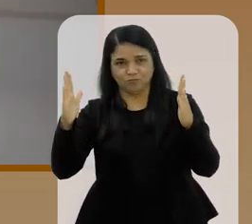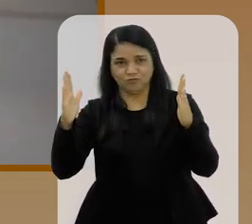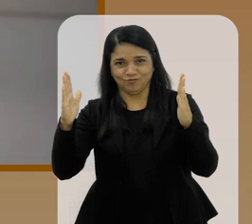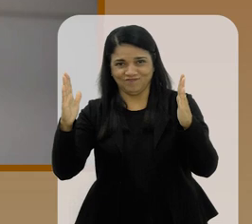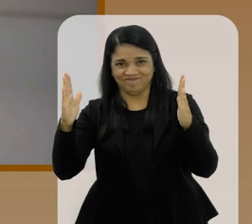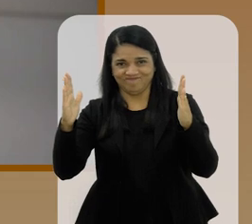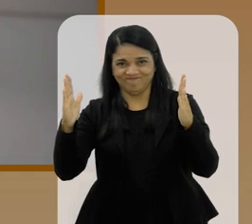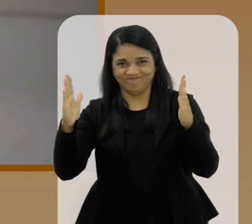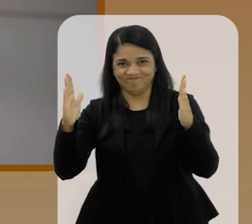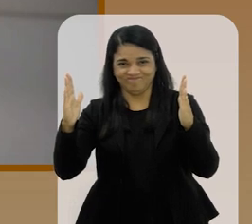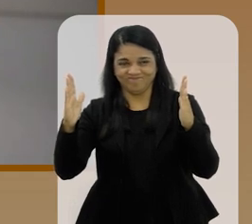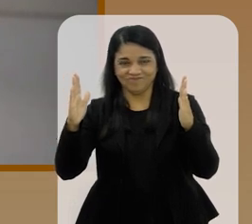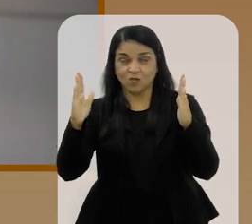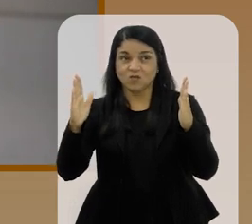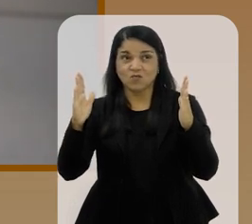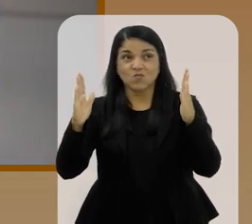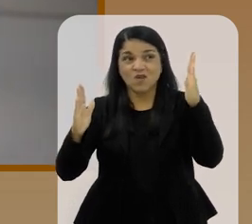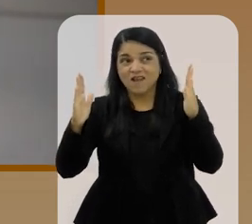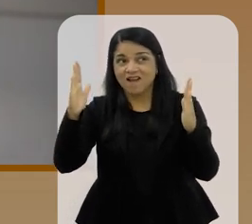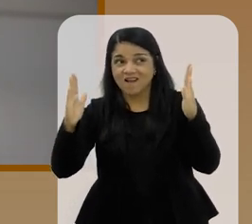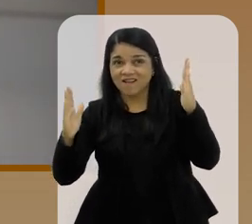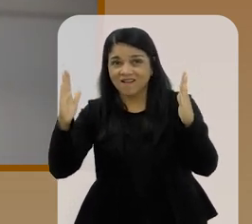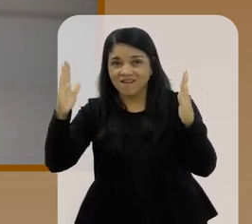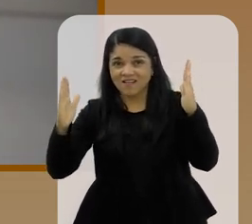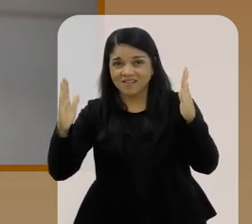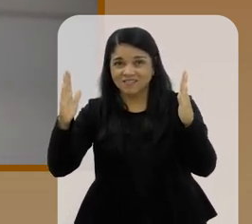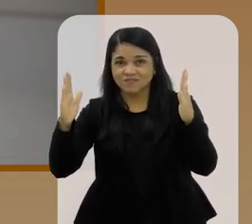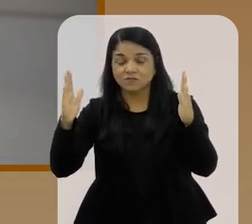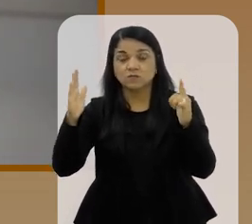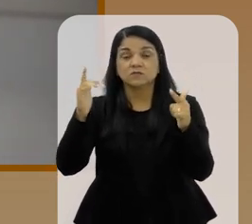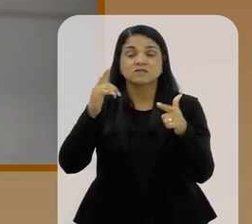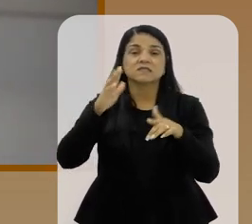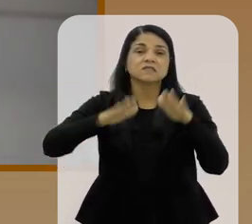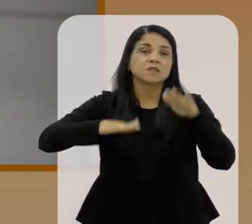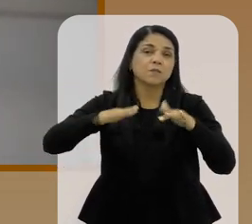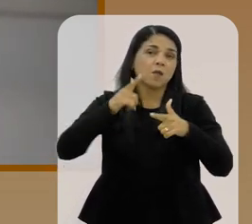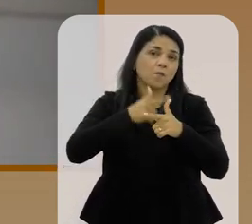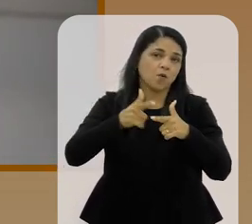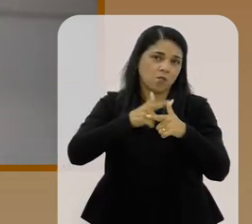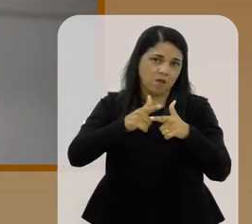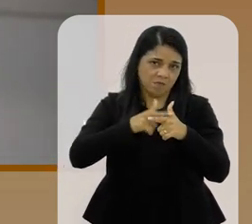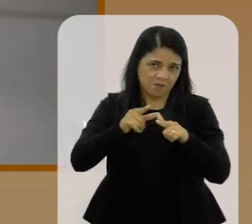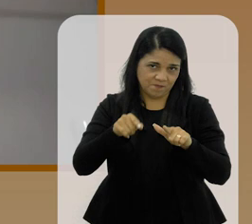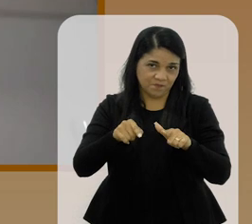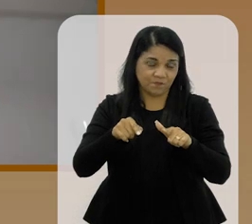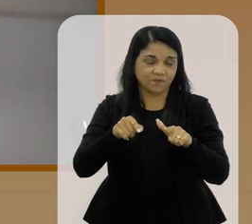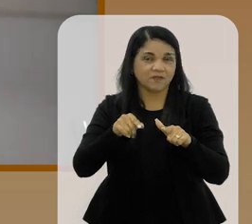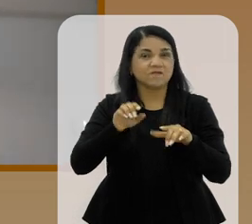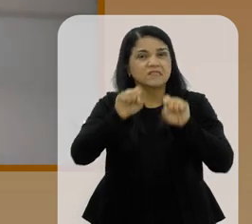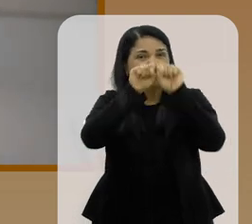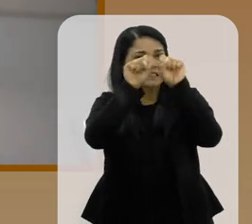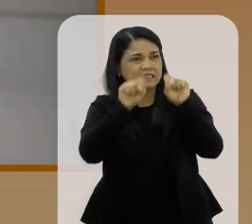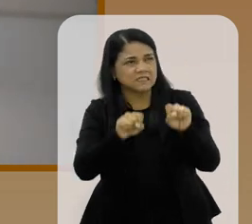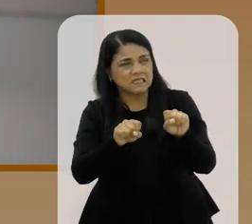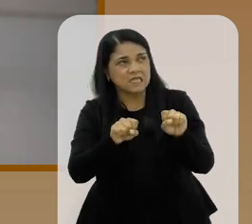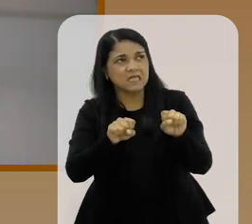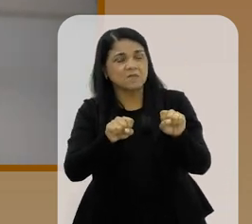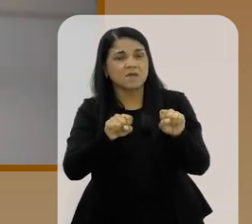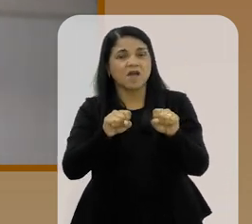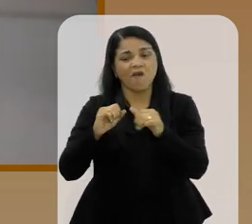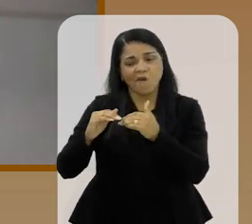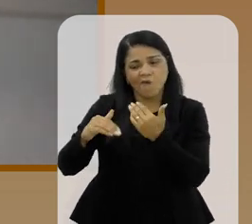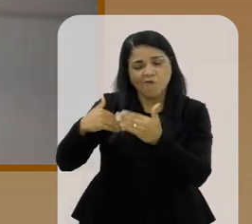grandes, certo? E o que é grande depende do problema em questão. Então você pode ter às vezes um